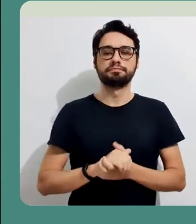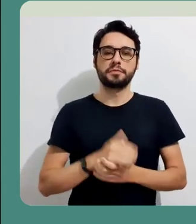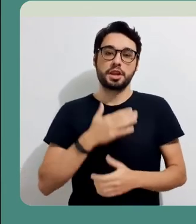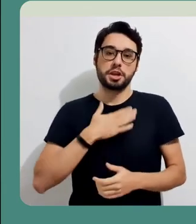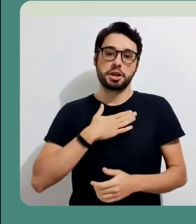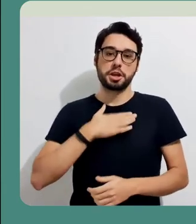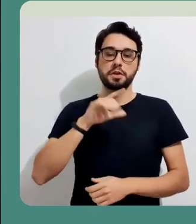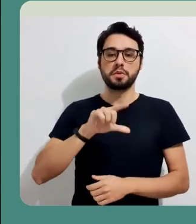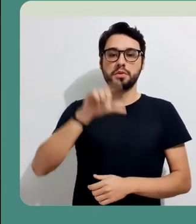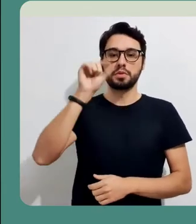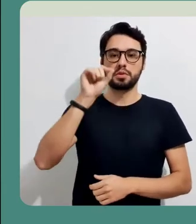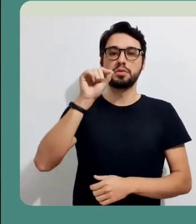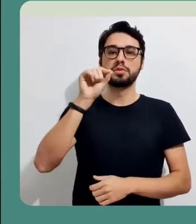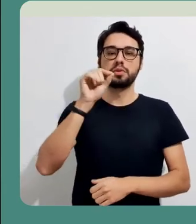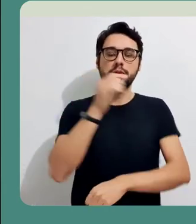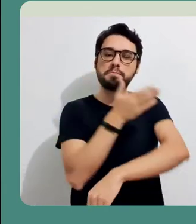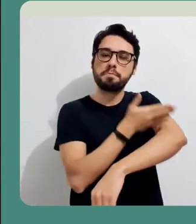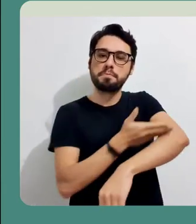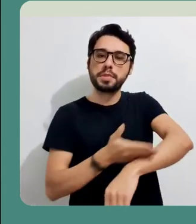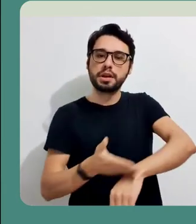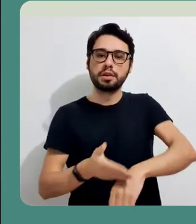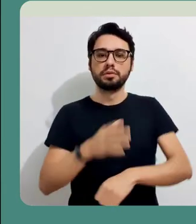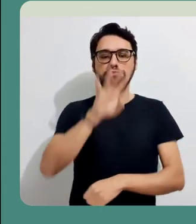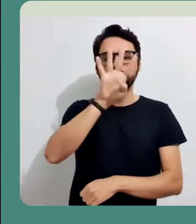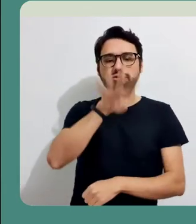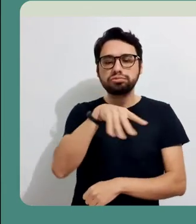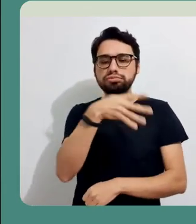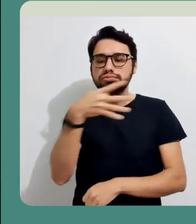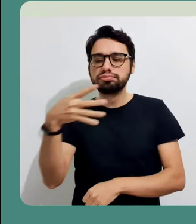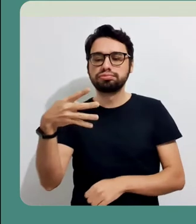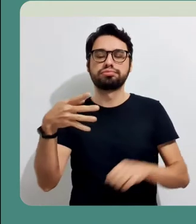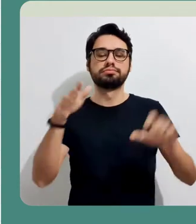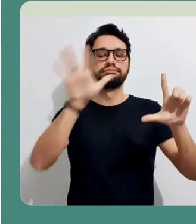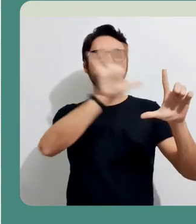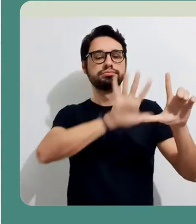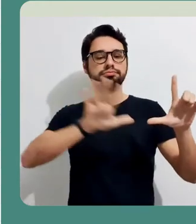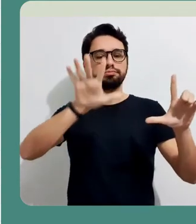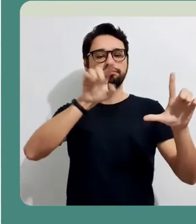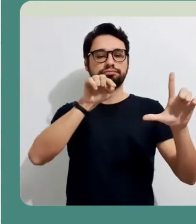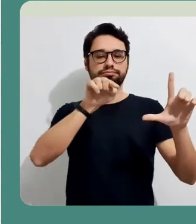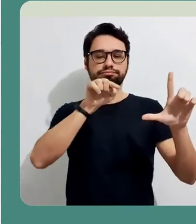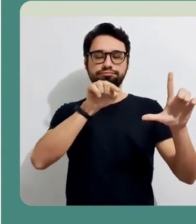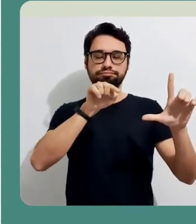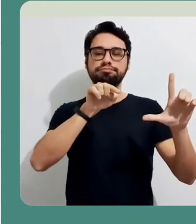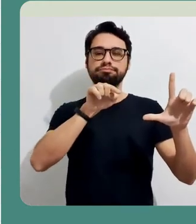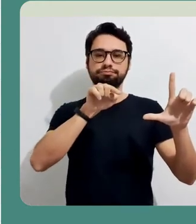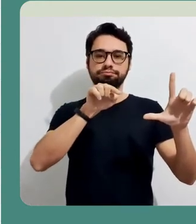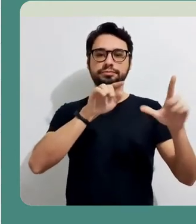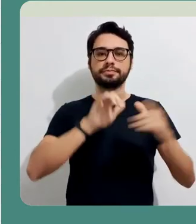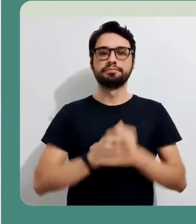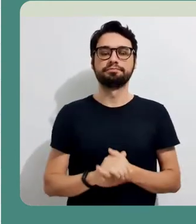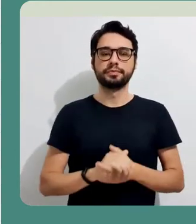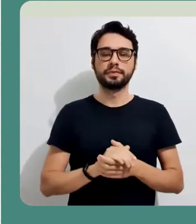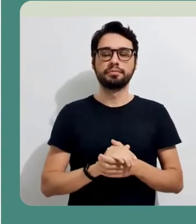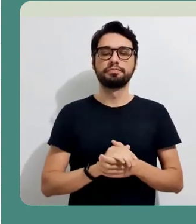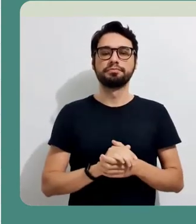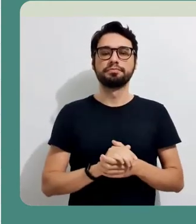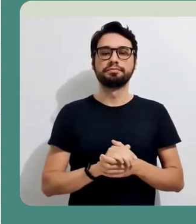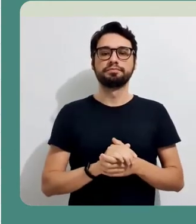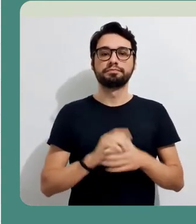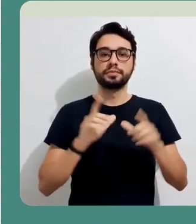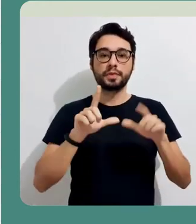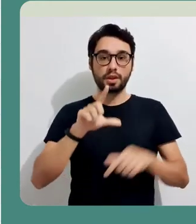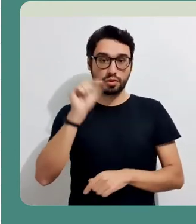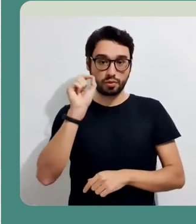seja a sua preferência neste caso aqui eu vou colocar então com fundo branco e quadriculado selecionado então